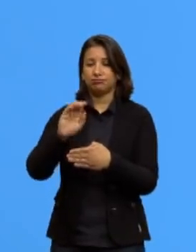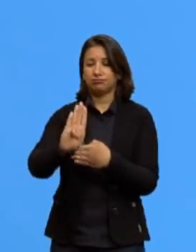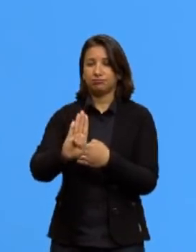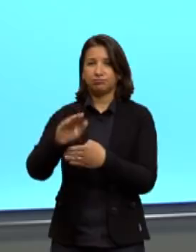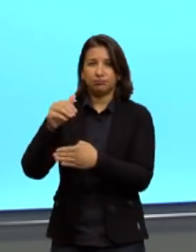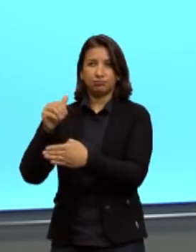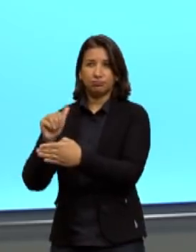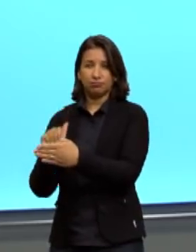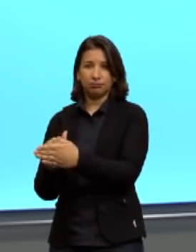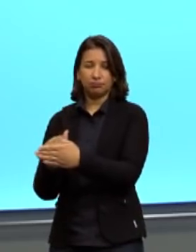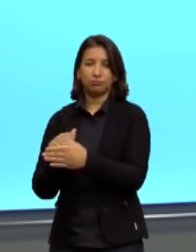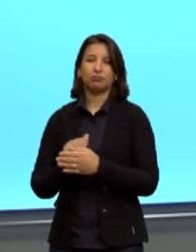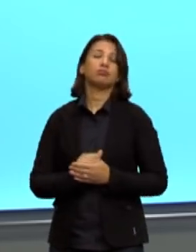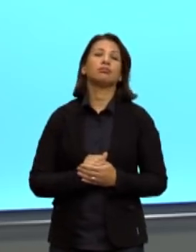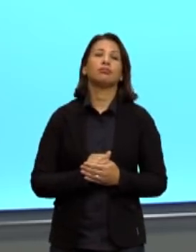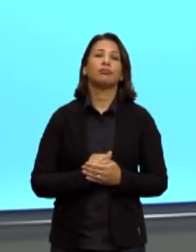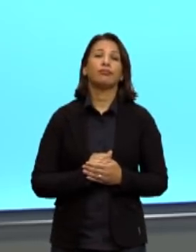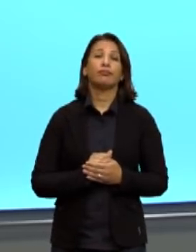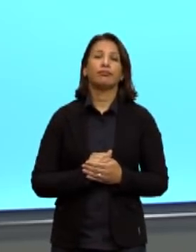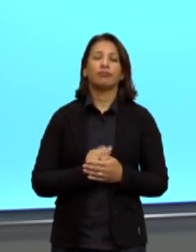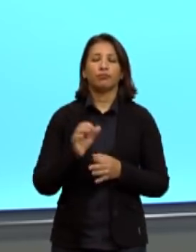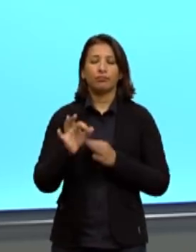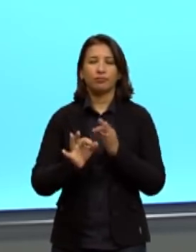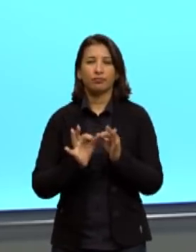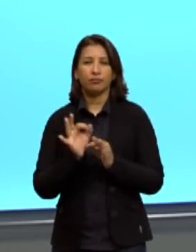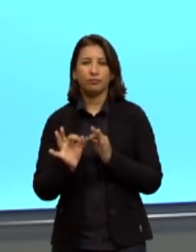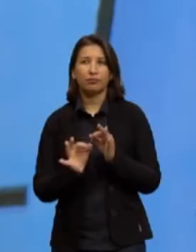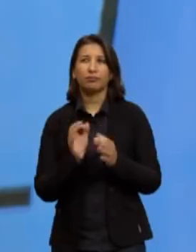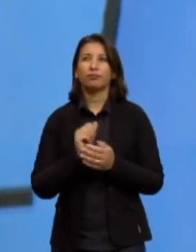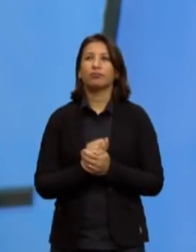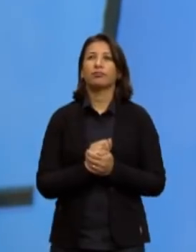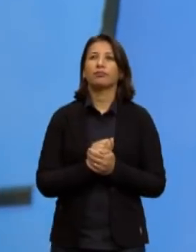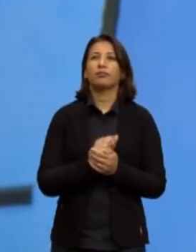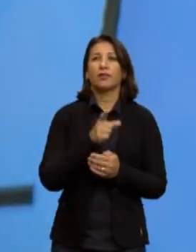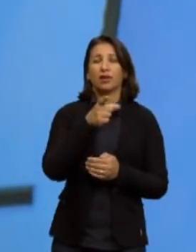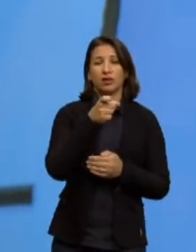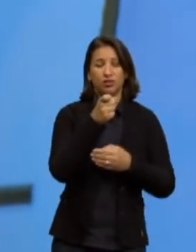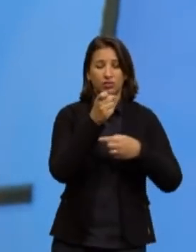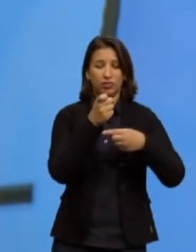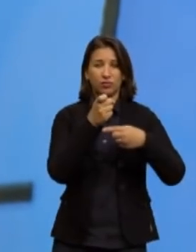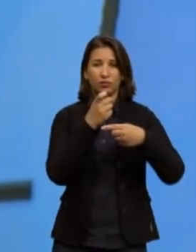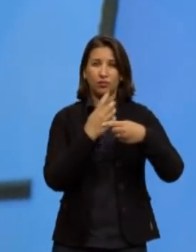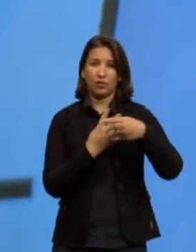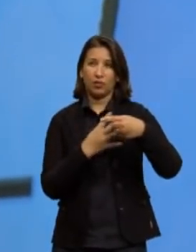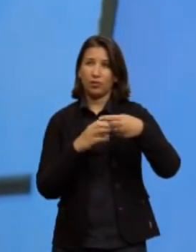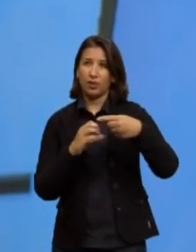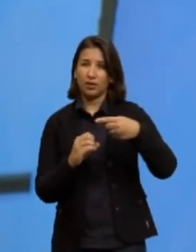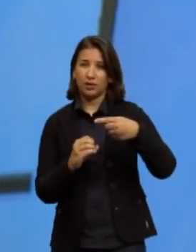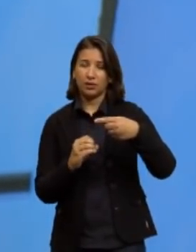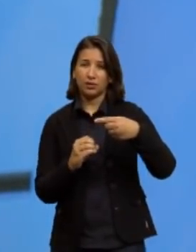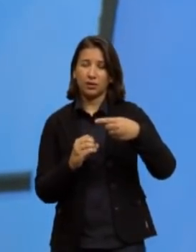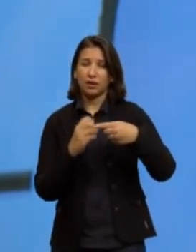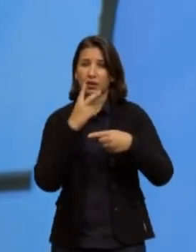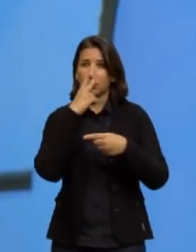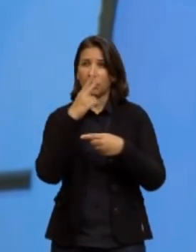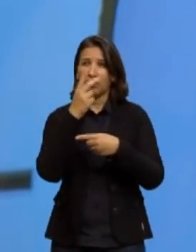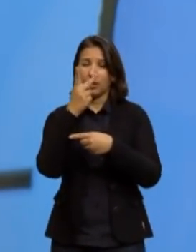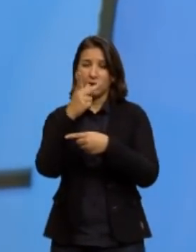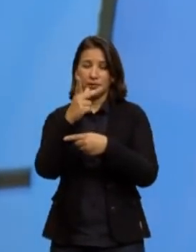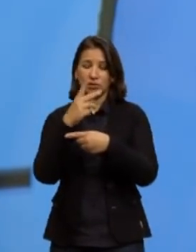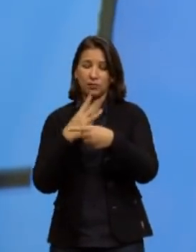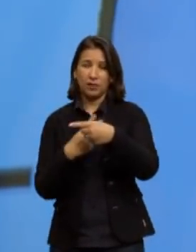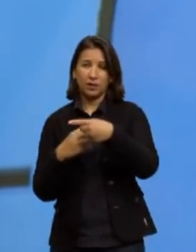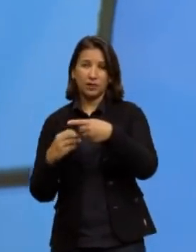e aí montamos a nossa proporção aqui então x está para 40 assim como y para